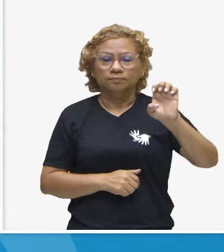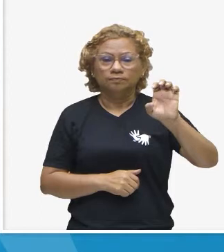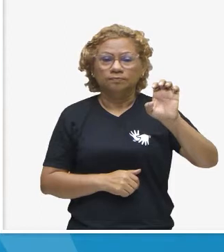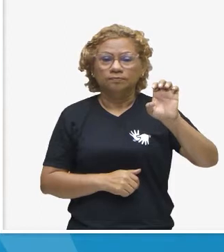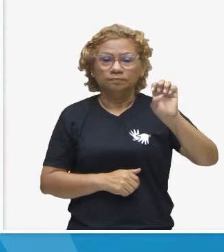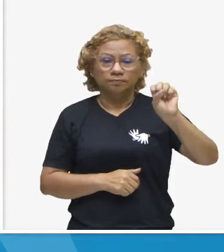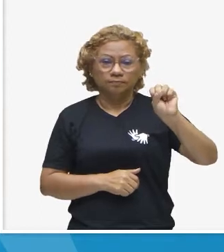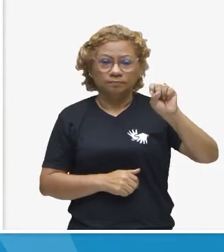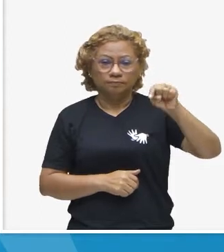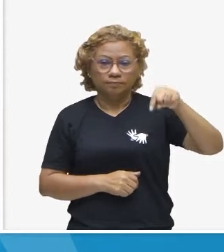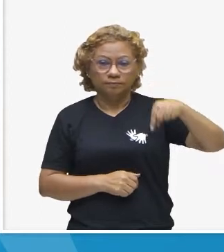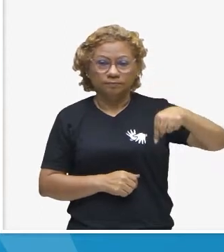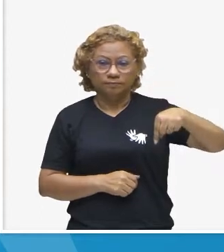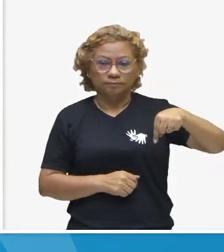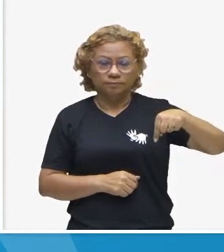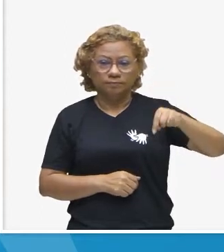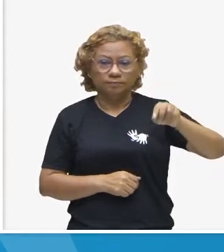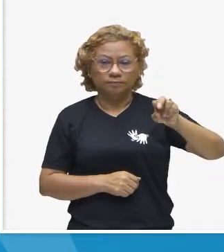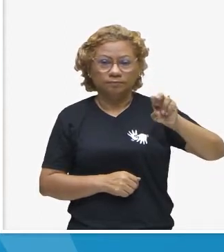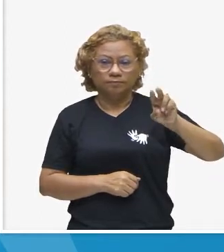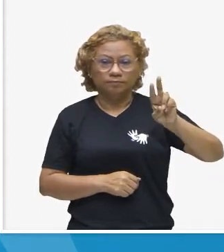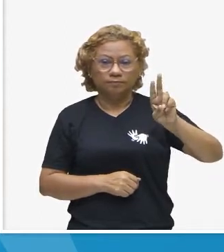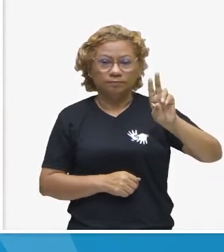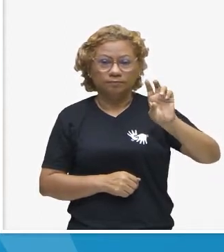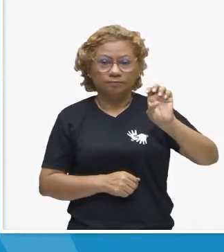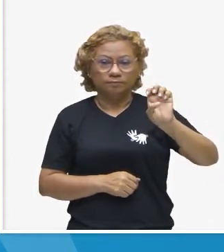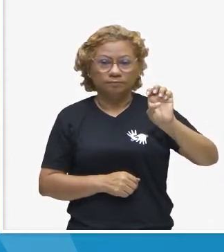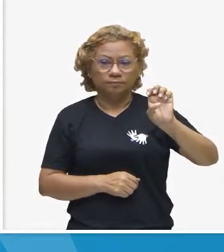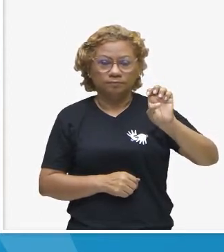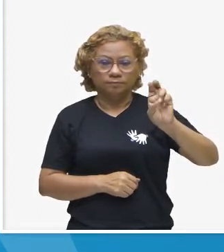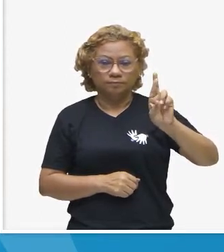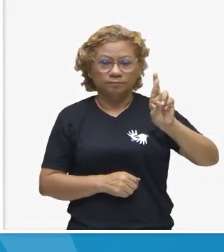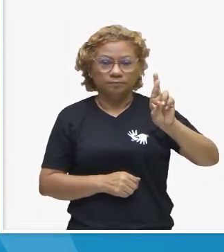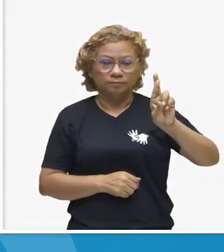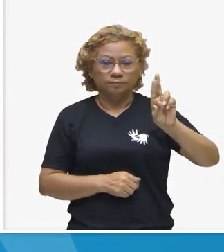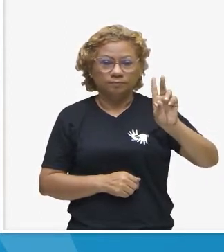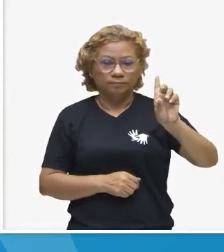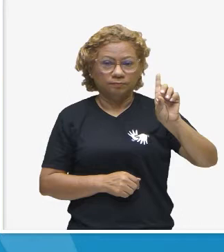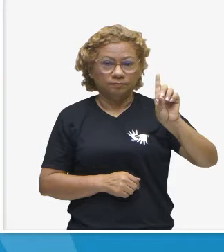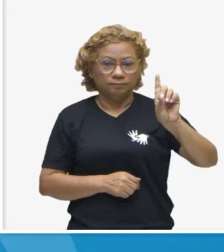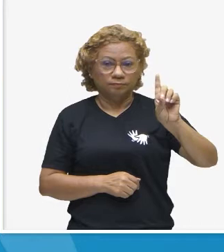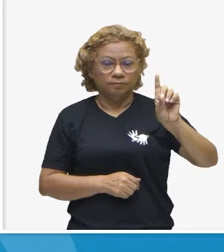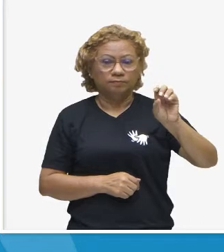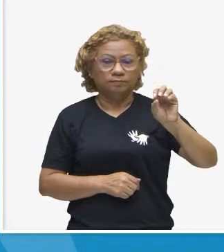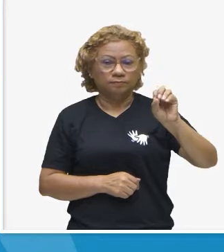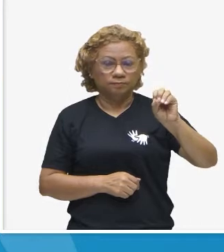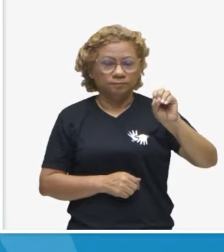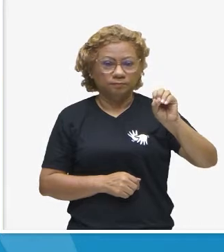Esse aqui está na parte de cima também do lado esquerdo. Ó. Então, ó,